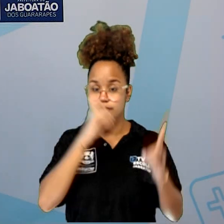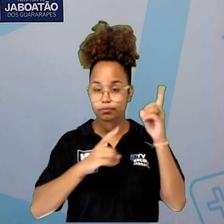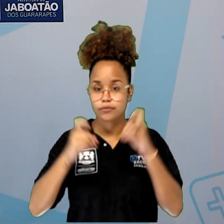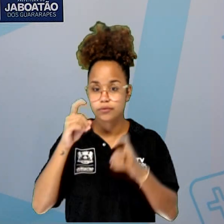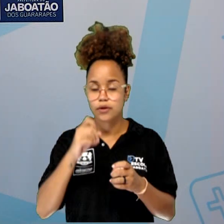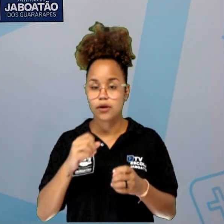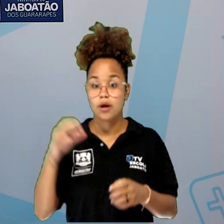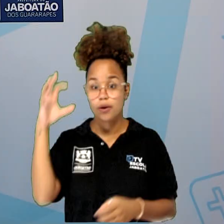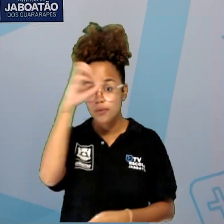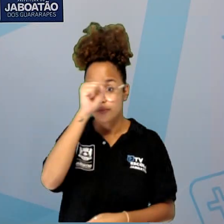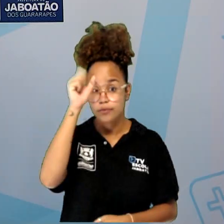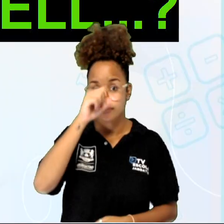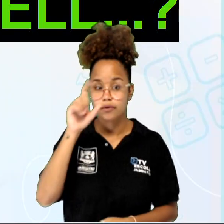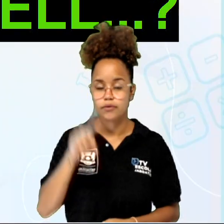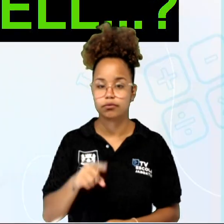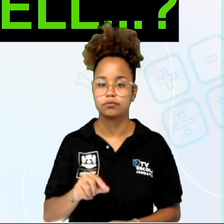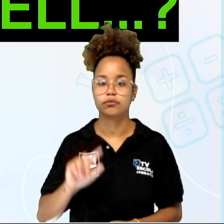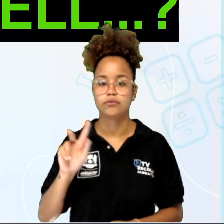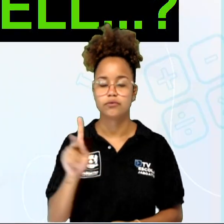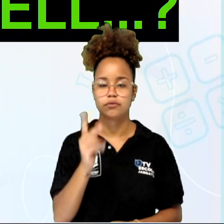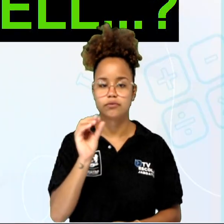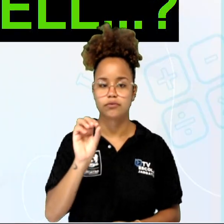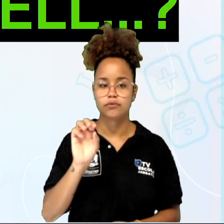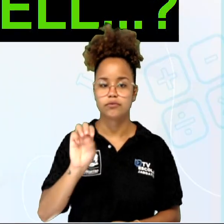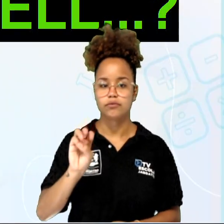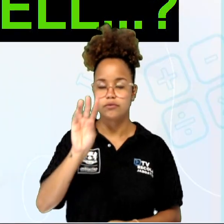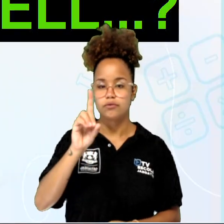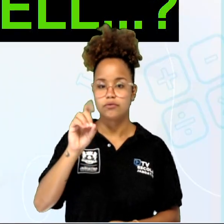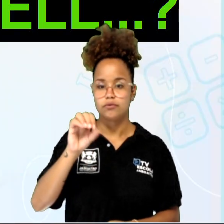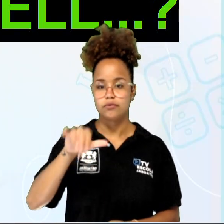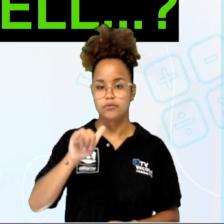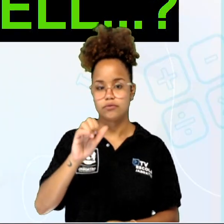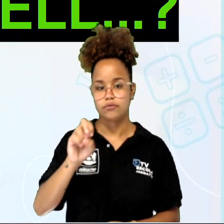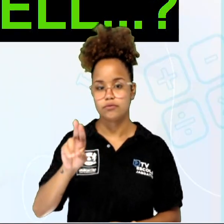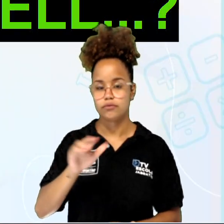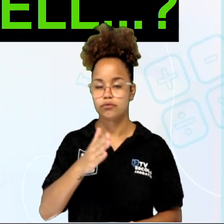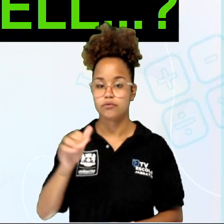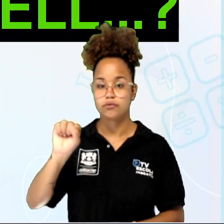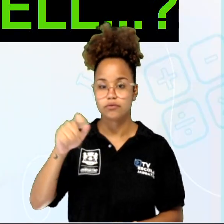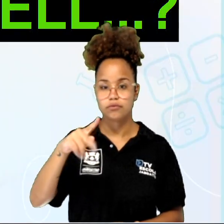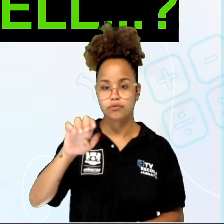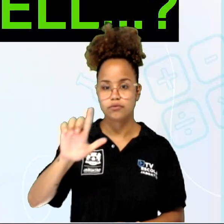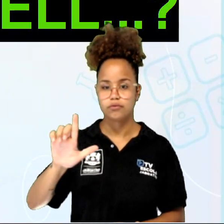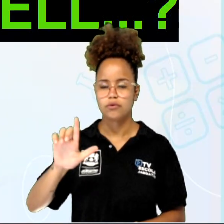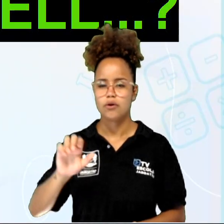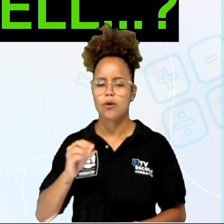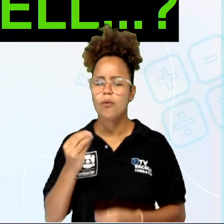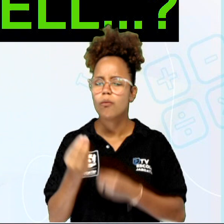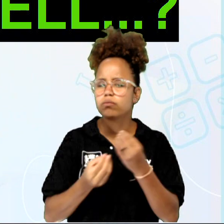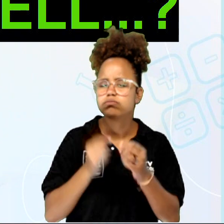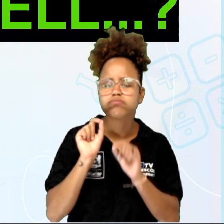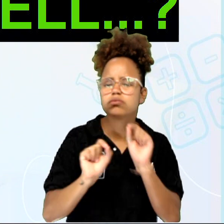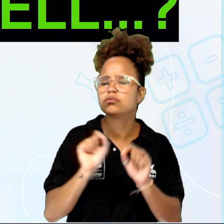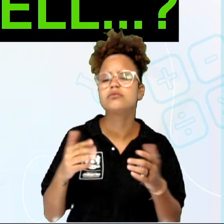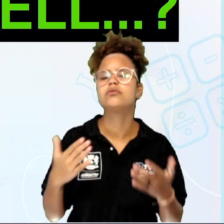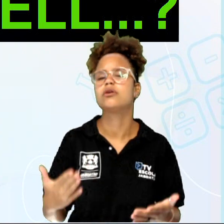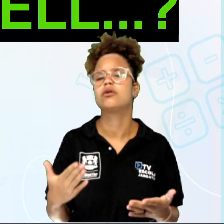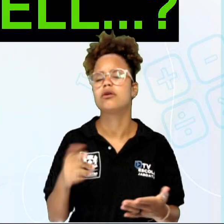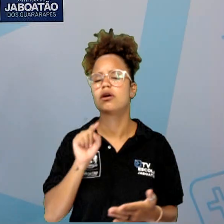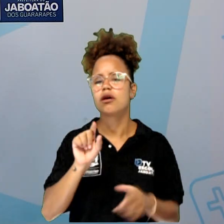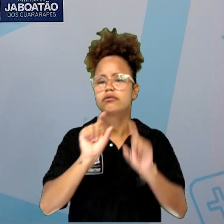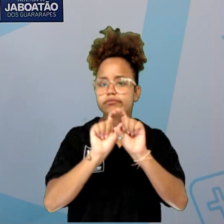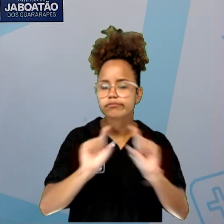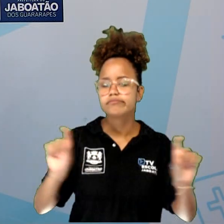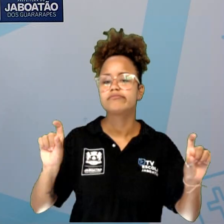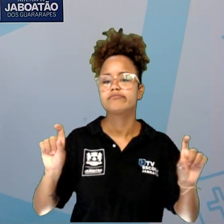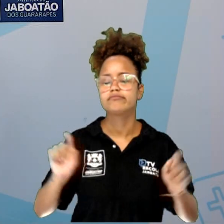vamos aprender é How do you spell? Mas, nossa, o que será que deve ser How do